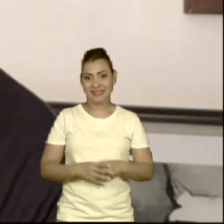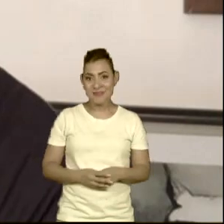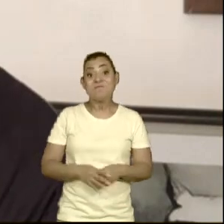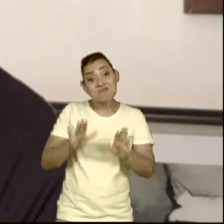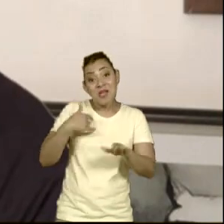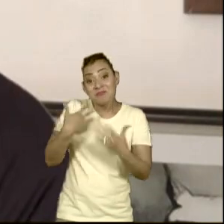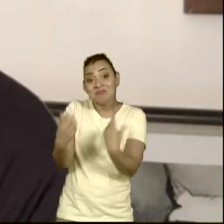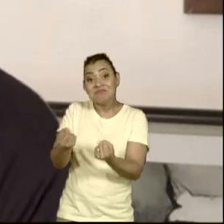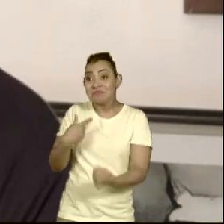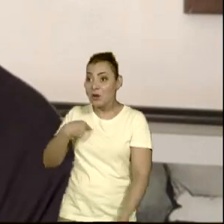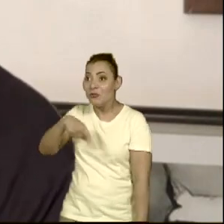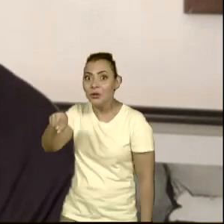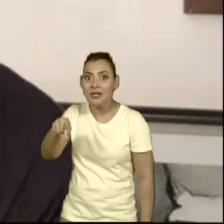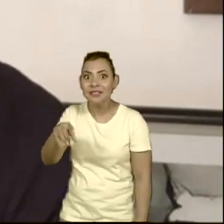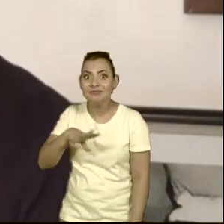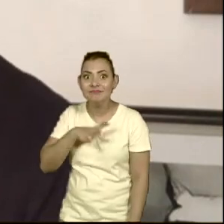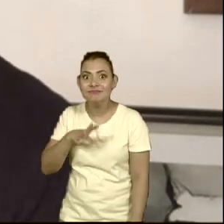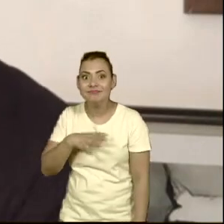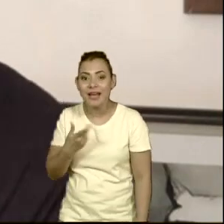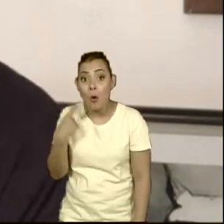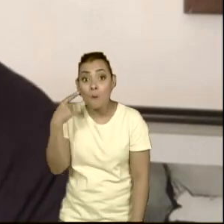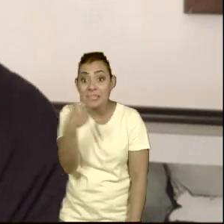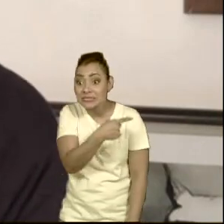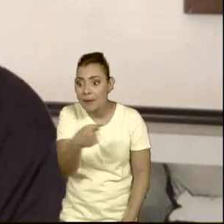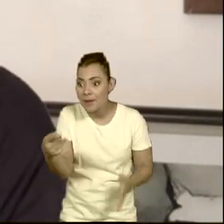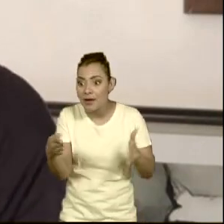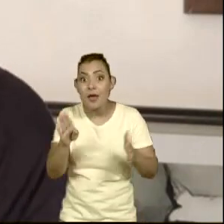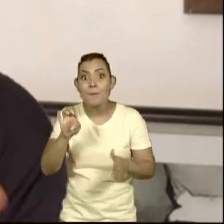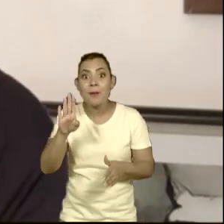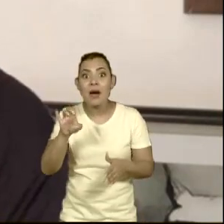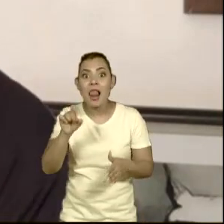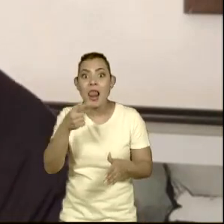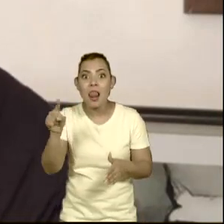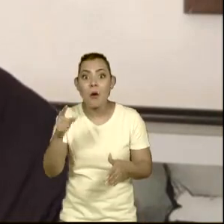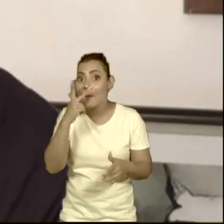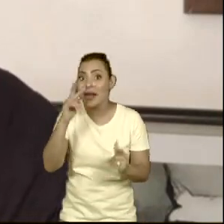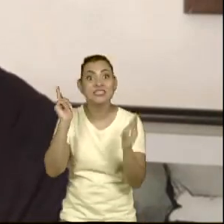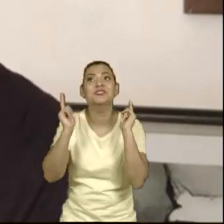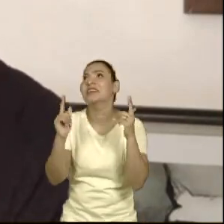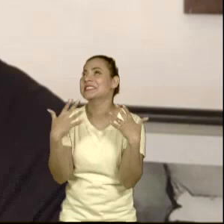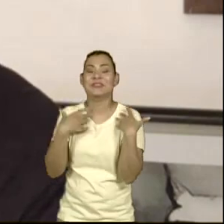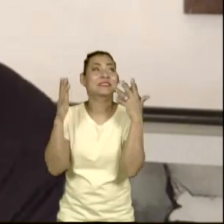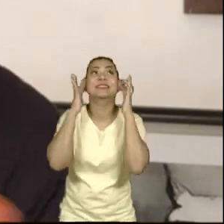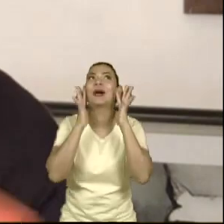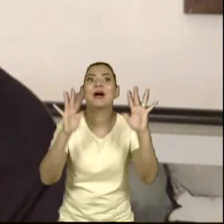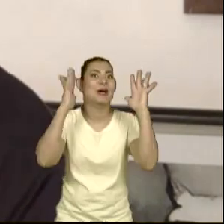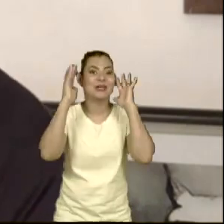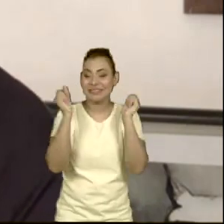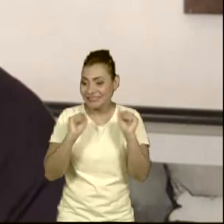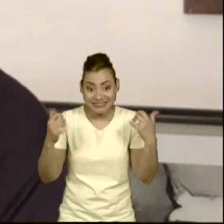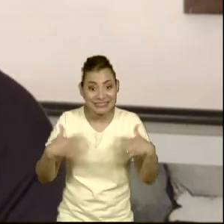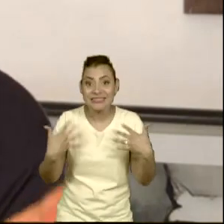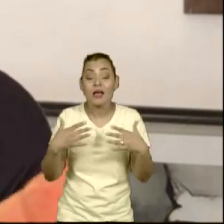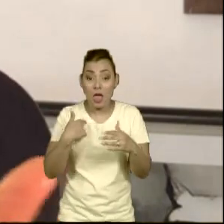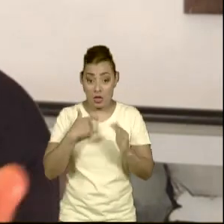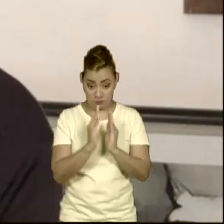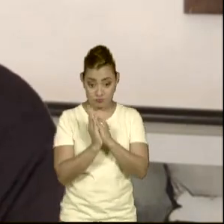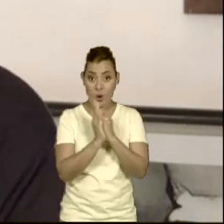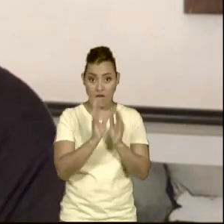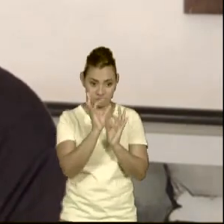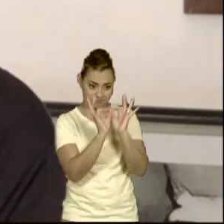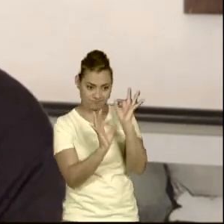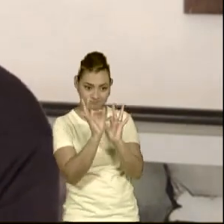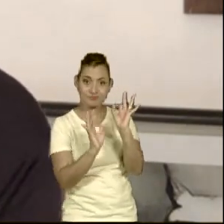lá fui eu fazer uma semana de Bambalalão para mim, era uma grande farra, diversão, eu já tinha construído um boneco para mim